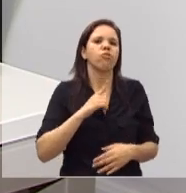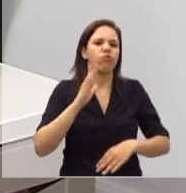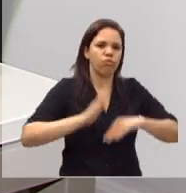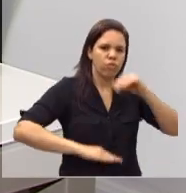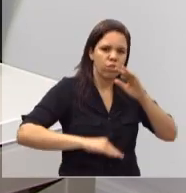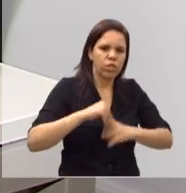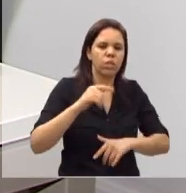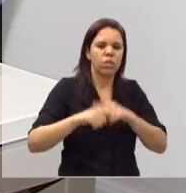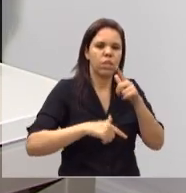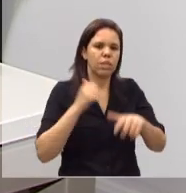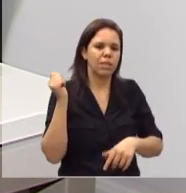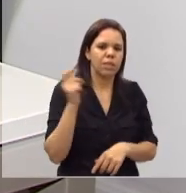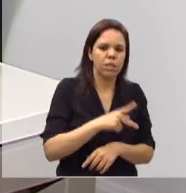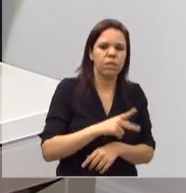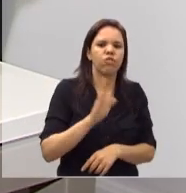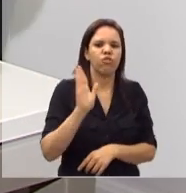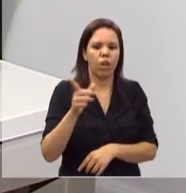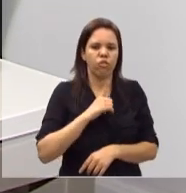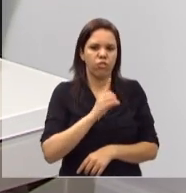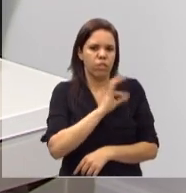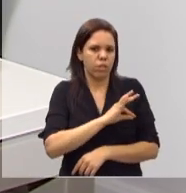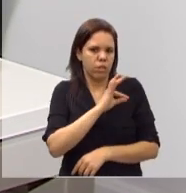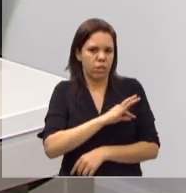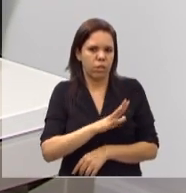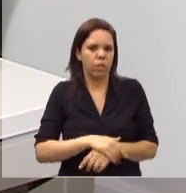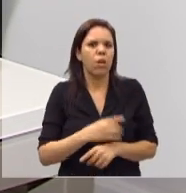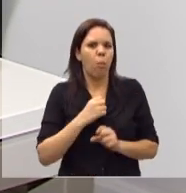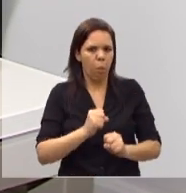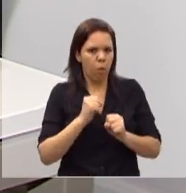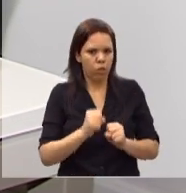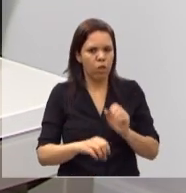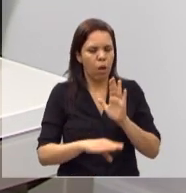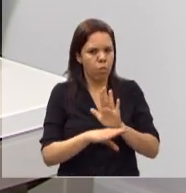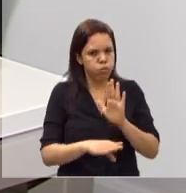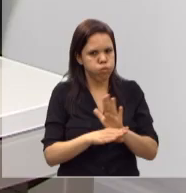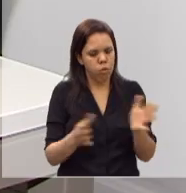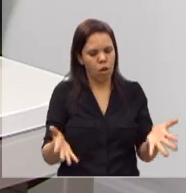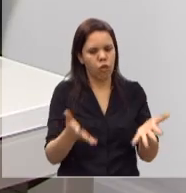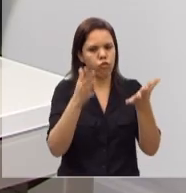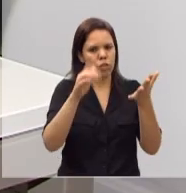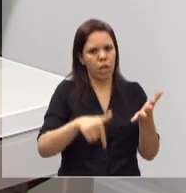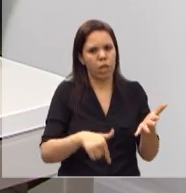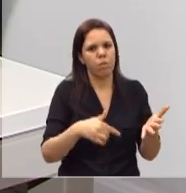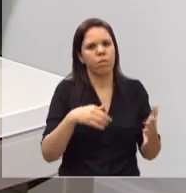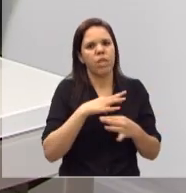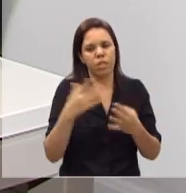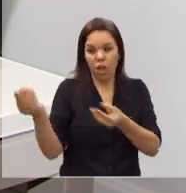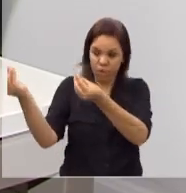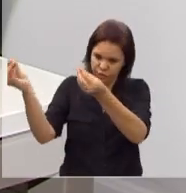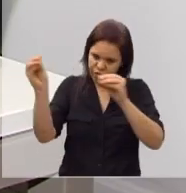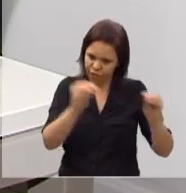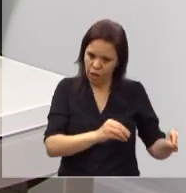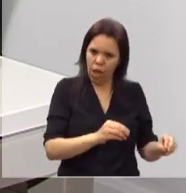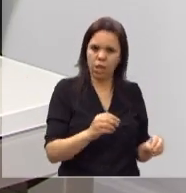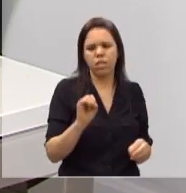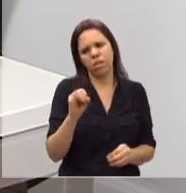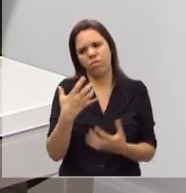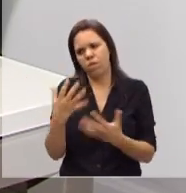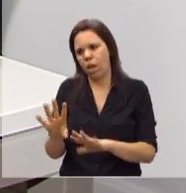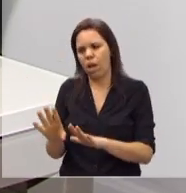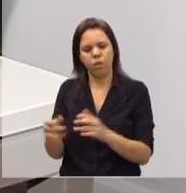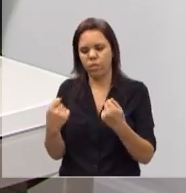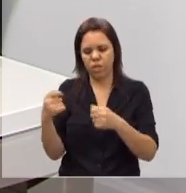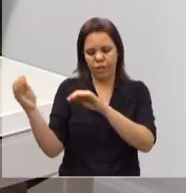plano de aposentadoria complementar, já tinha um salário, se eu puder acrescentar para a minha cidade, venha para cá. Se não puder, não venha.